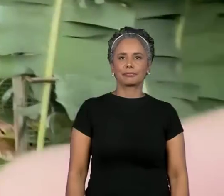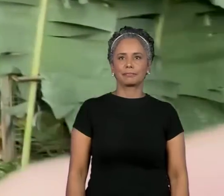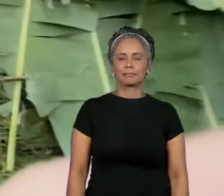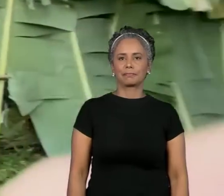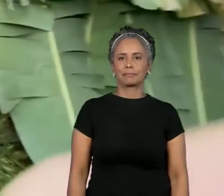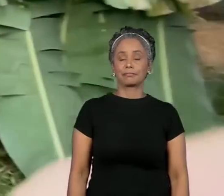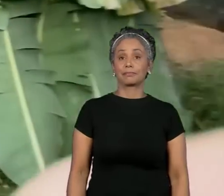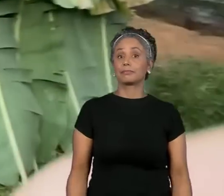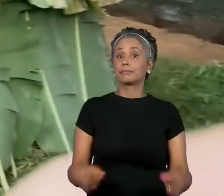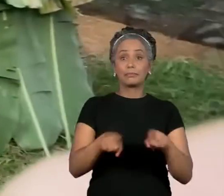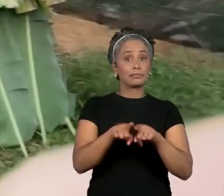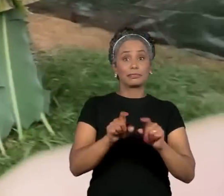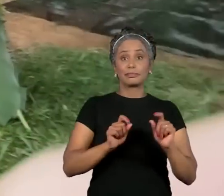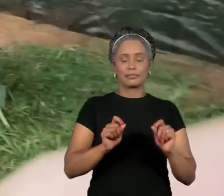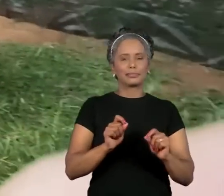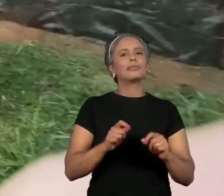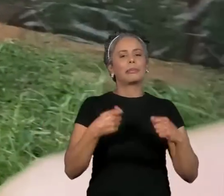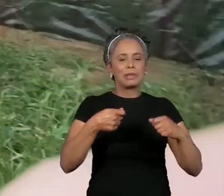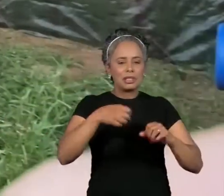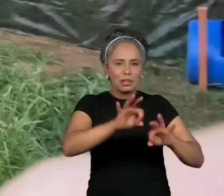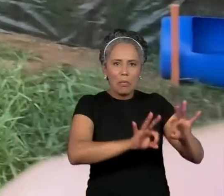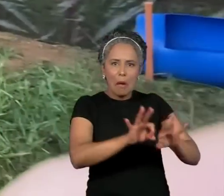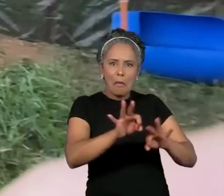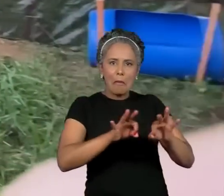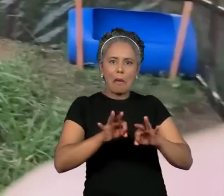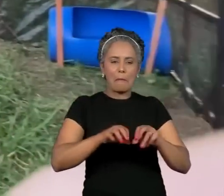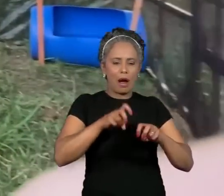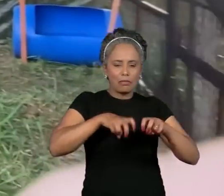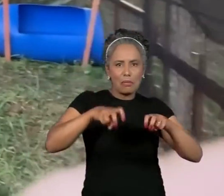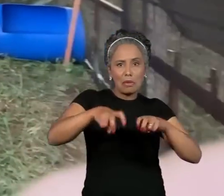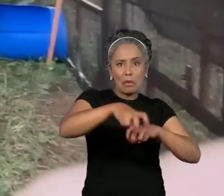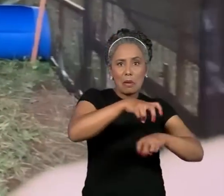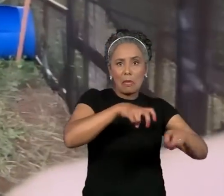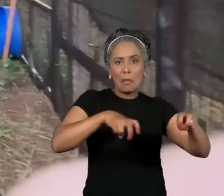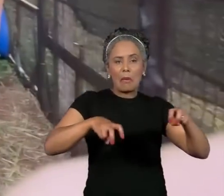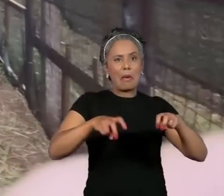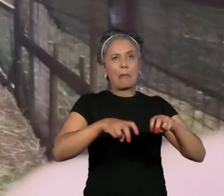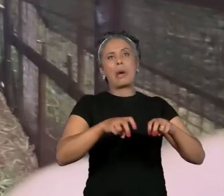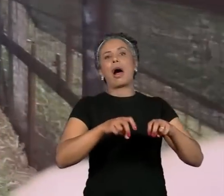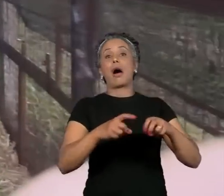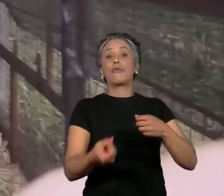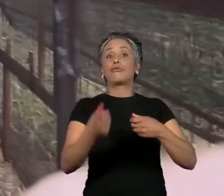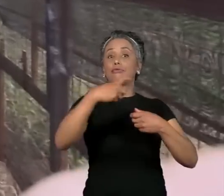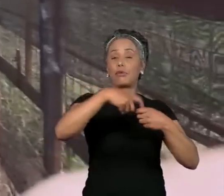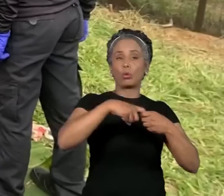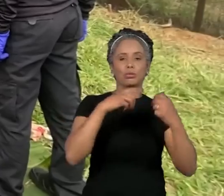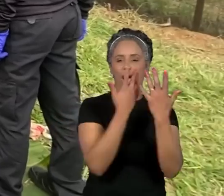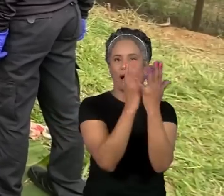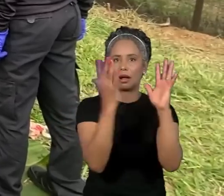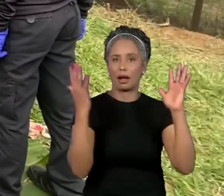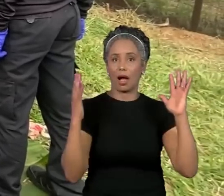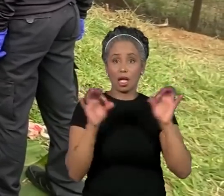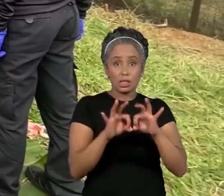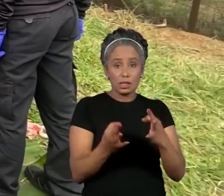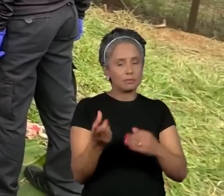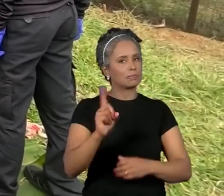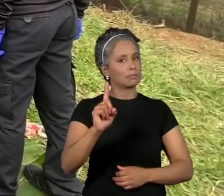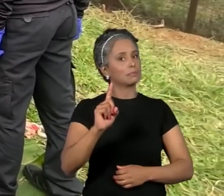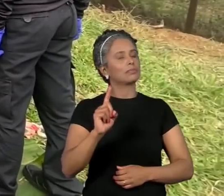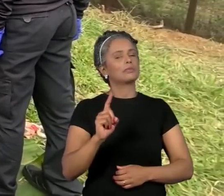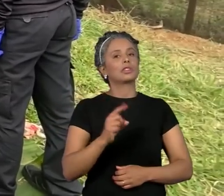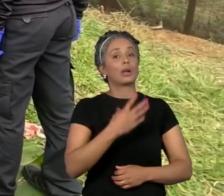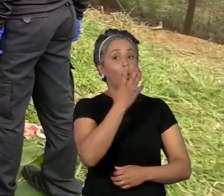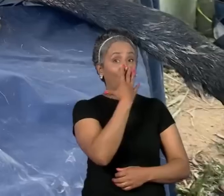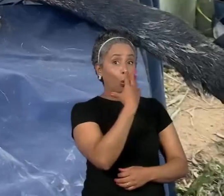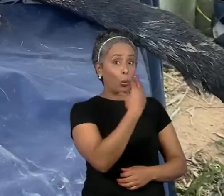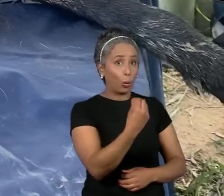Ficar pronto para voltar à natureza, no entanto, não era tarefa simples. Para que fosse possível devolver Canelinha para o lugar de